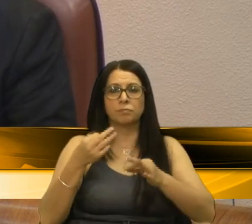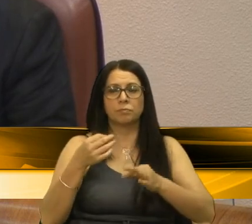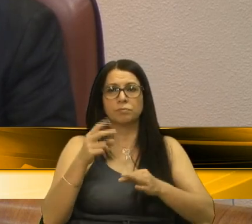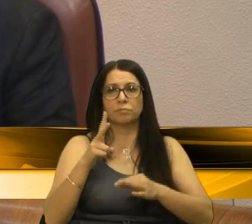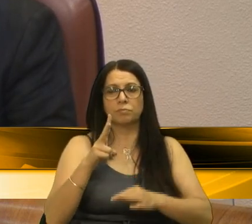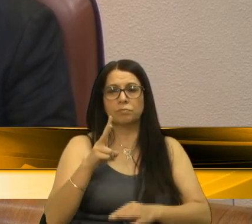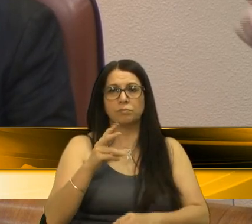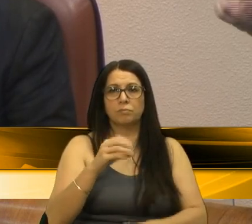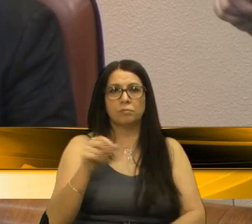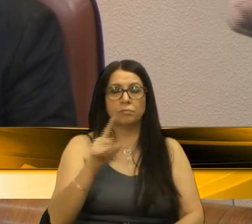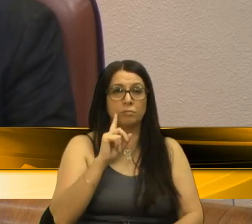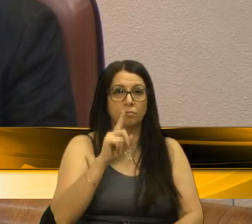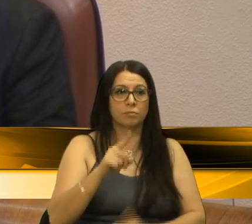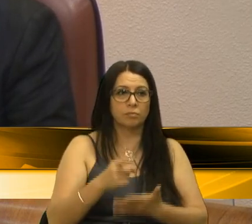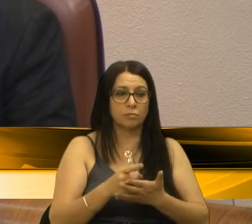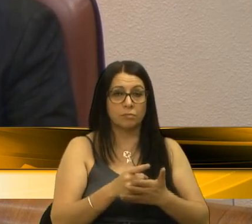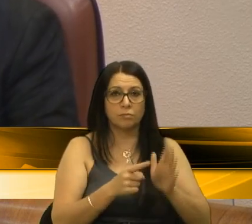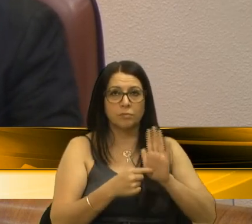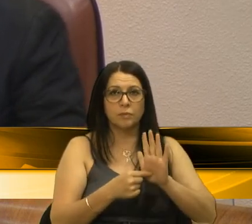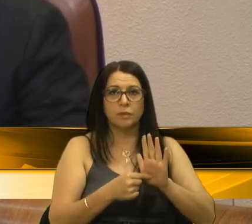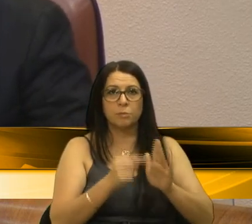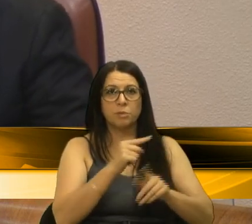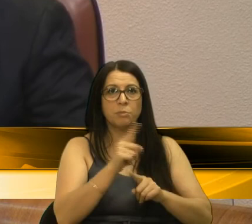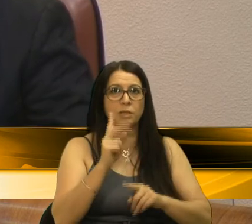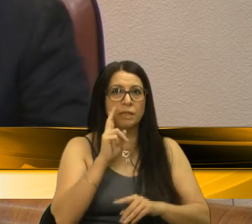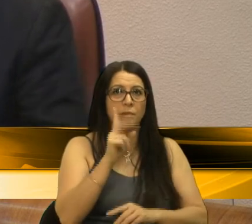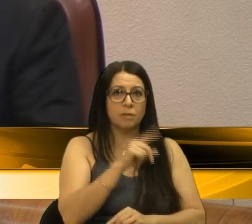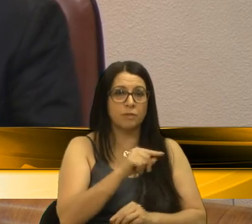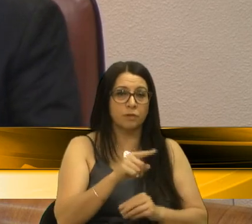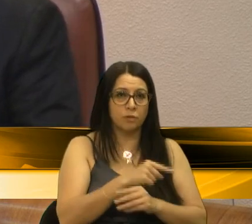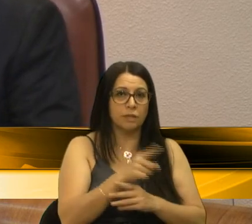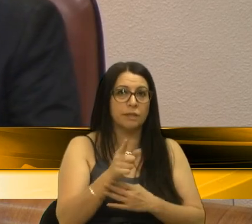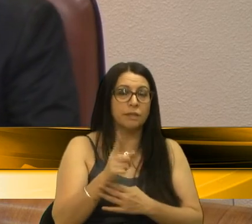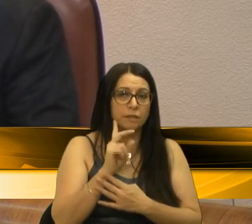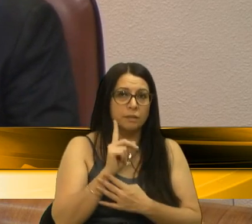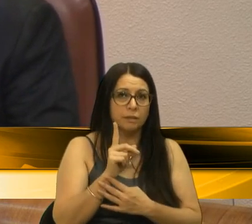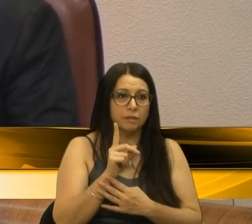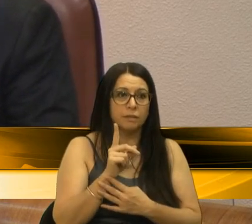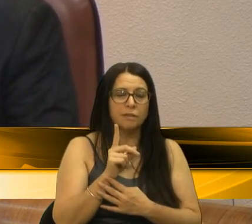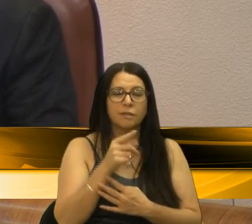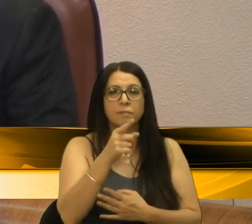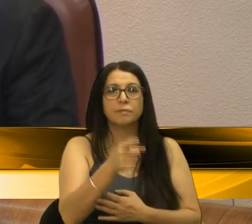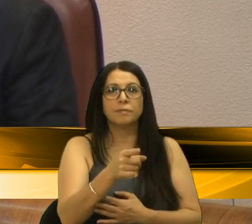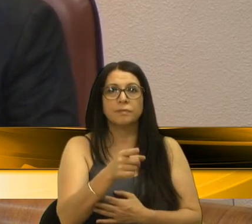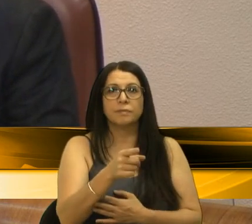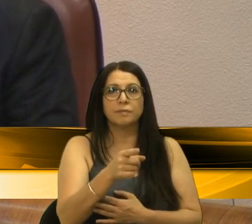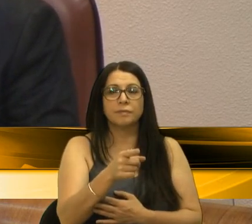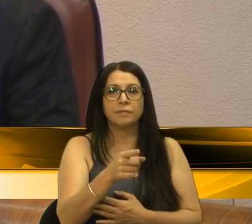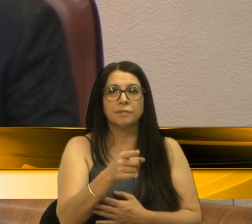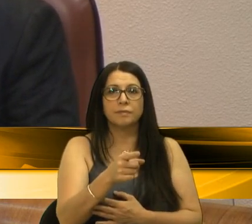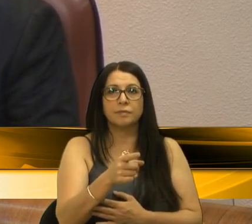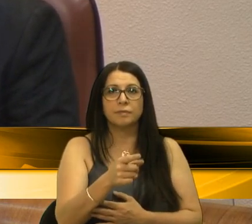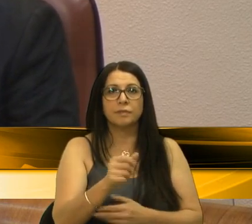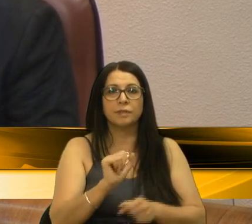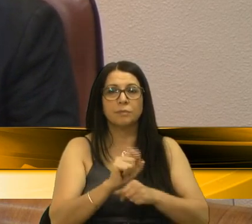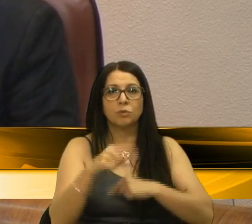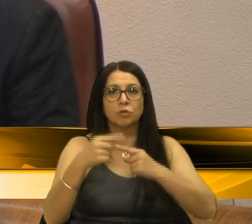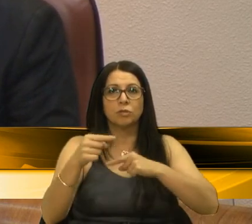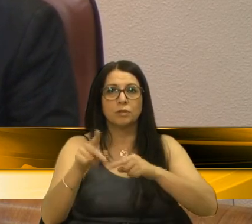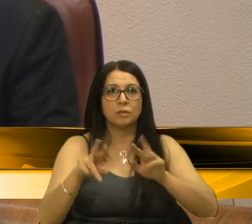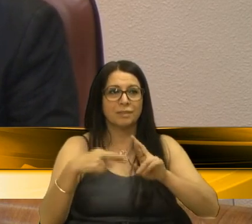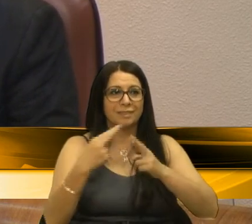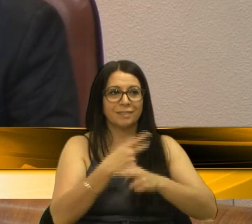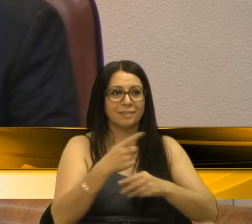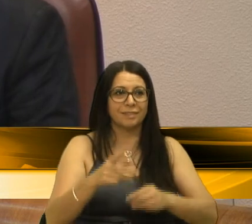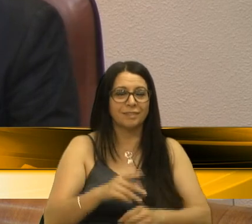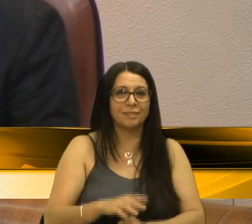2015, DJE 15 de 4 de 2015. Não se suspendendo nem se prorrogando os prazos do